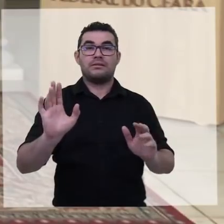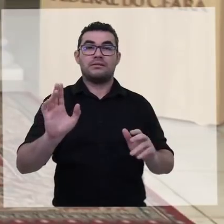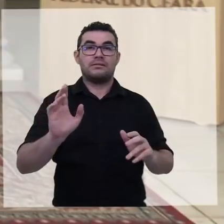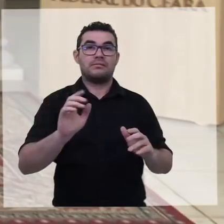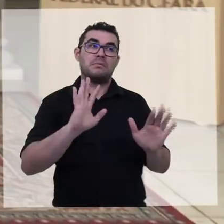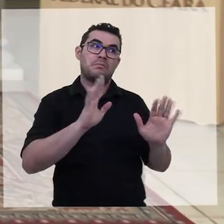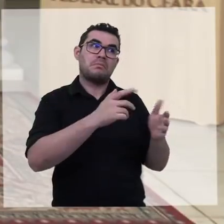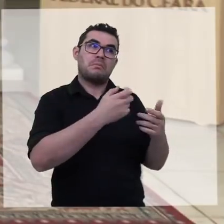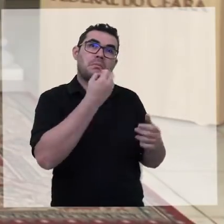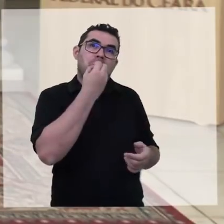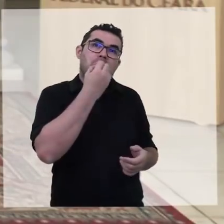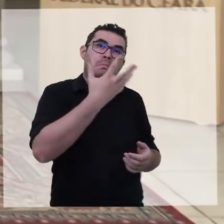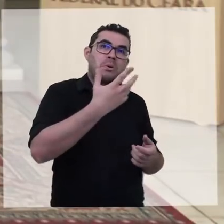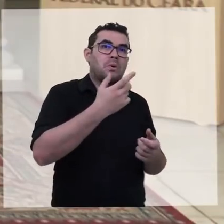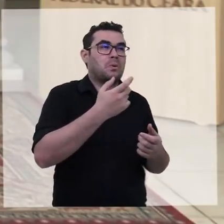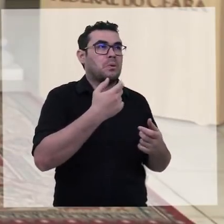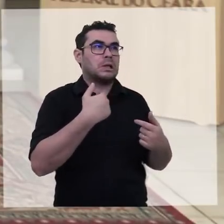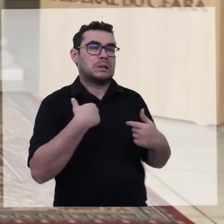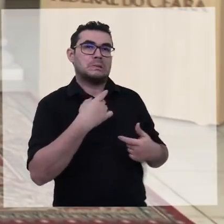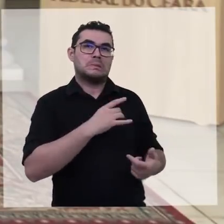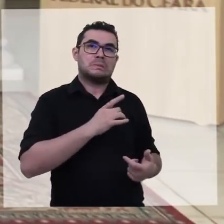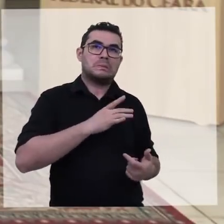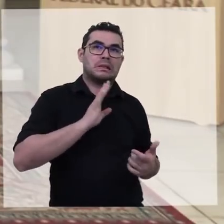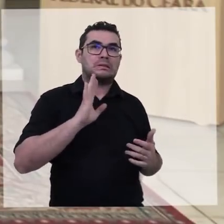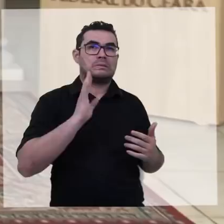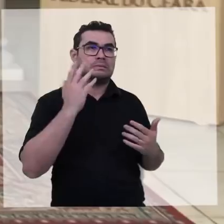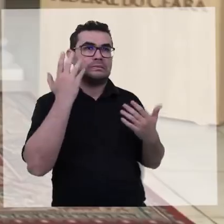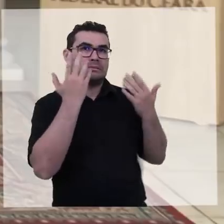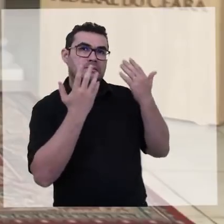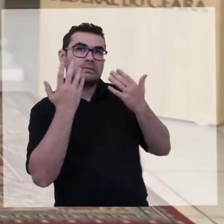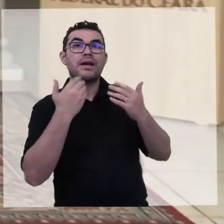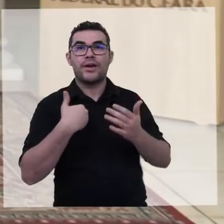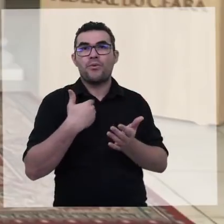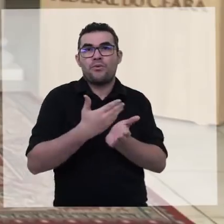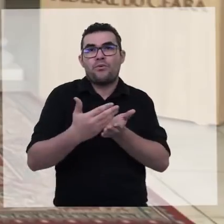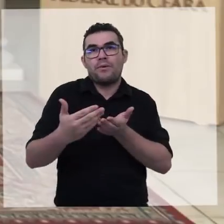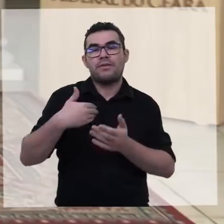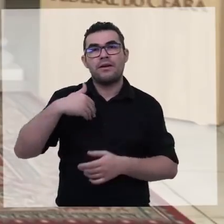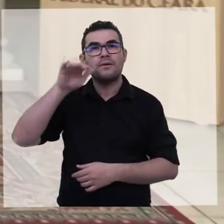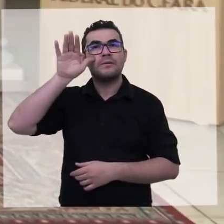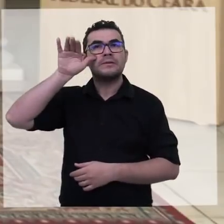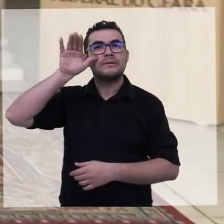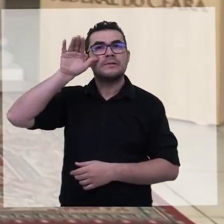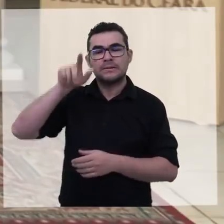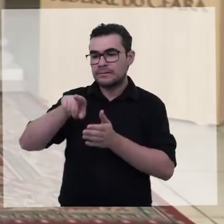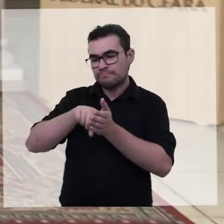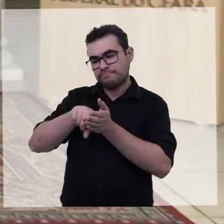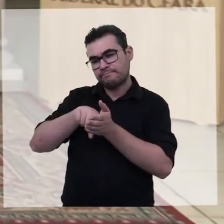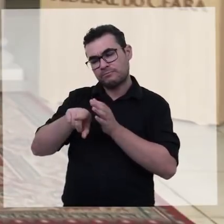também estava com medo. Aí eu resolvi investigar, observar o que era que